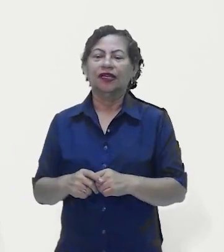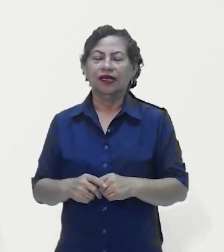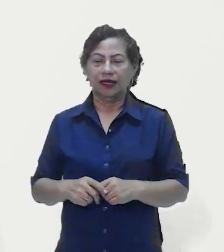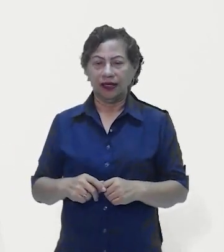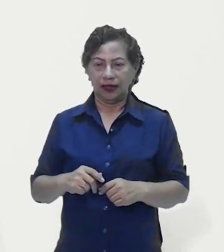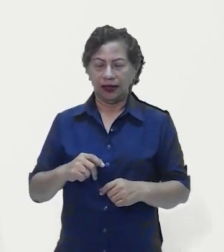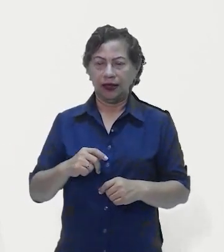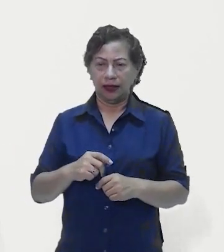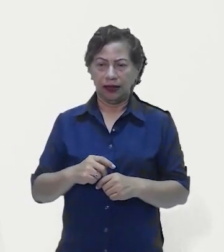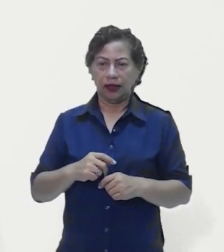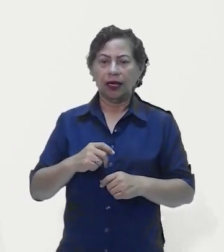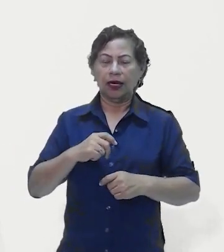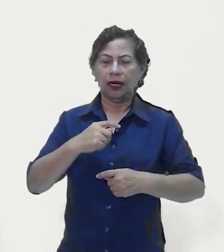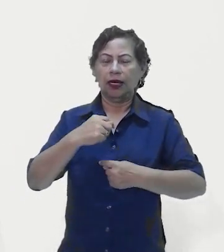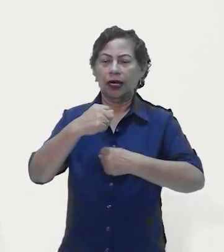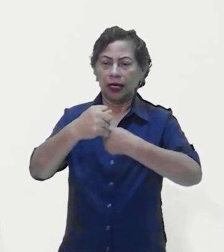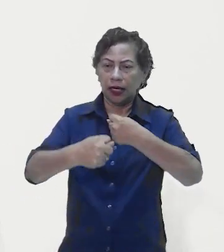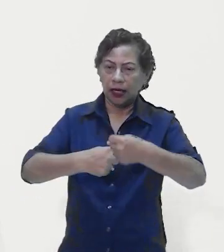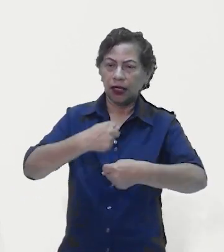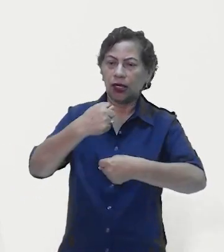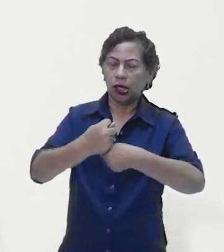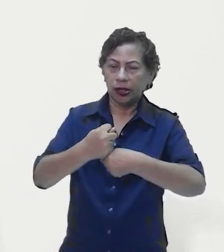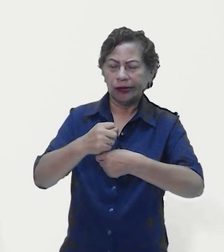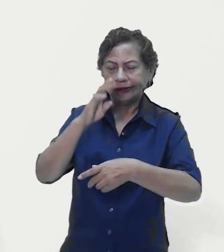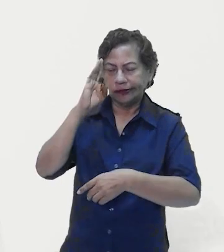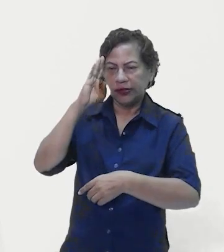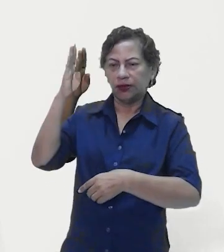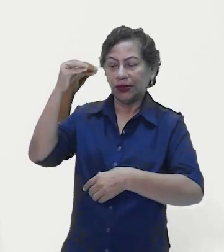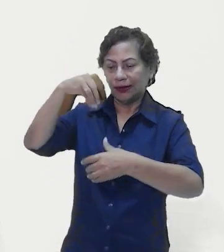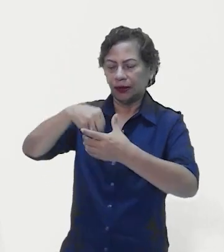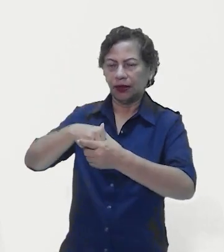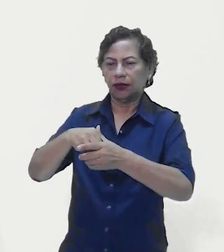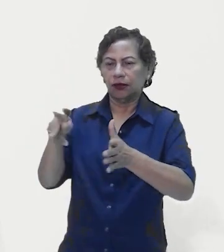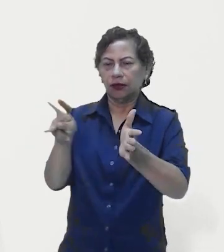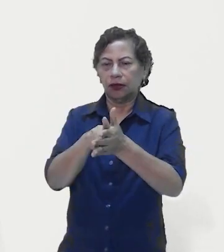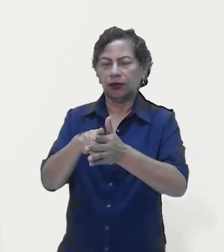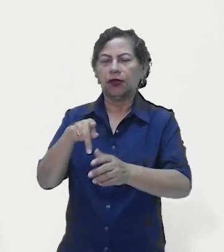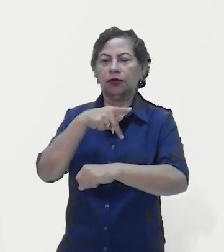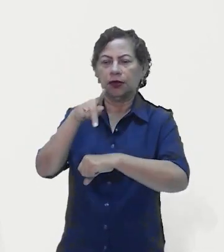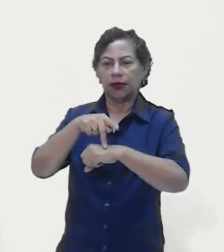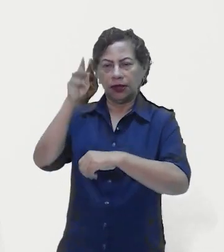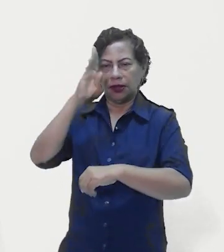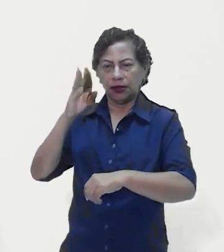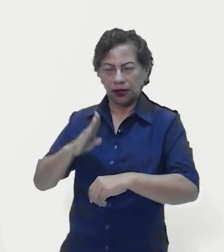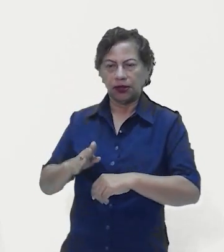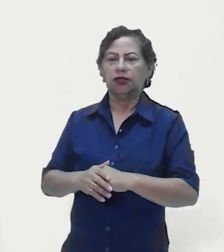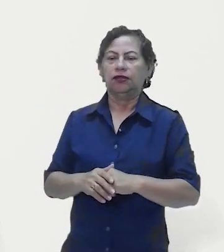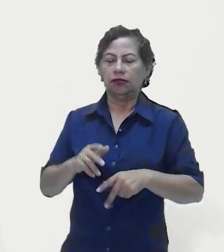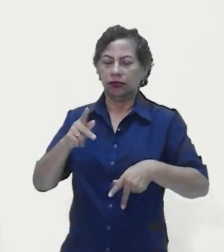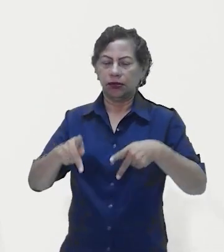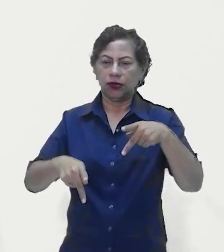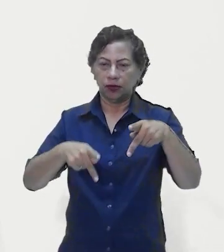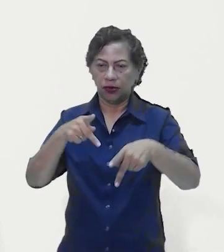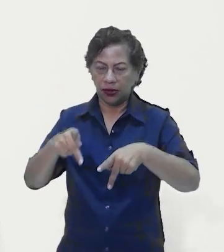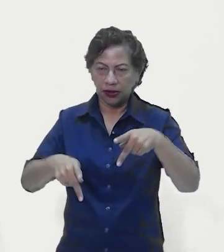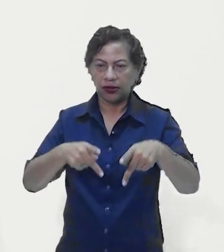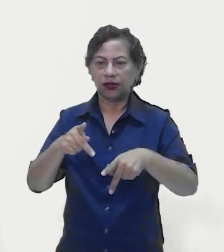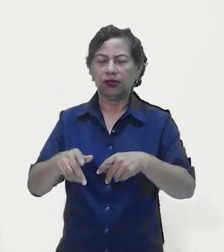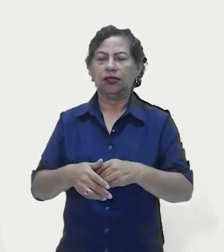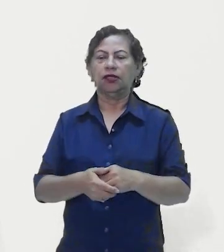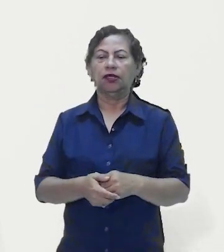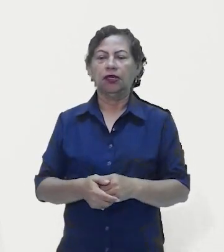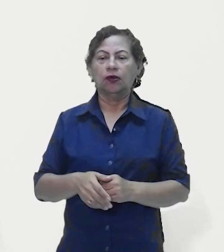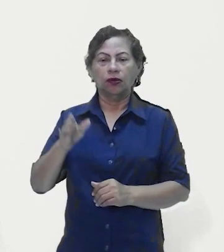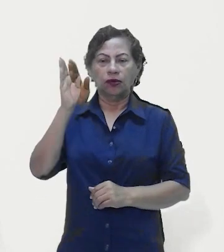endividamento externo, e aqui pela primeira vez a população brasileira, a população urbana do Brasil,